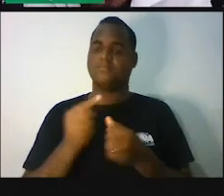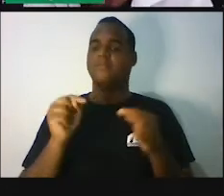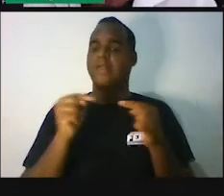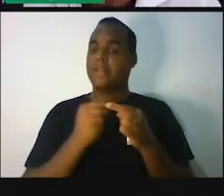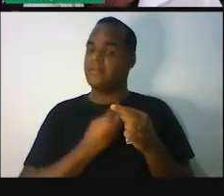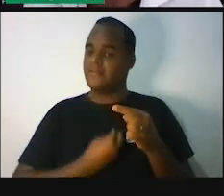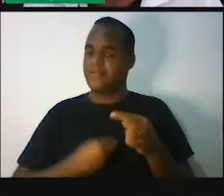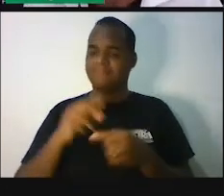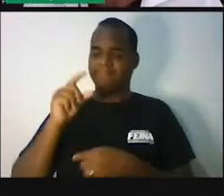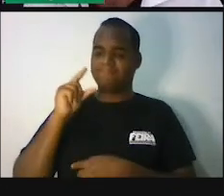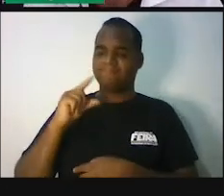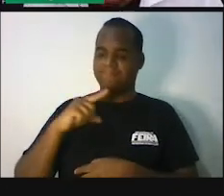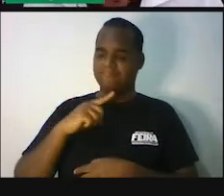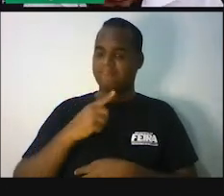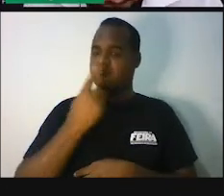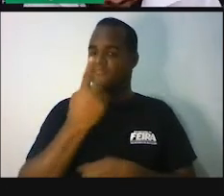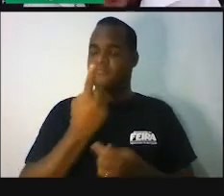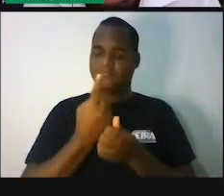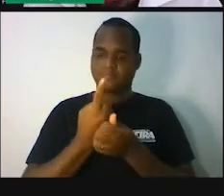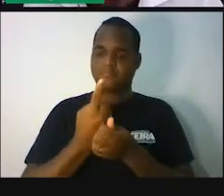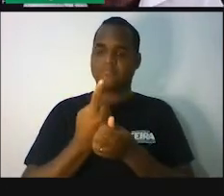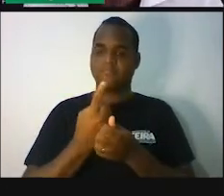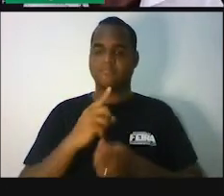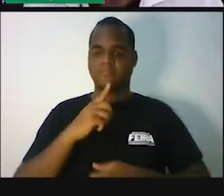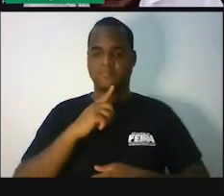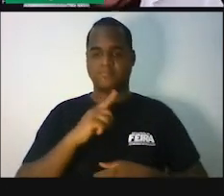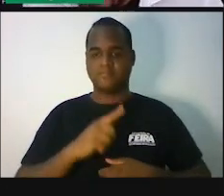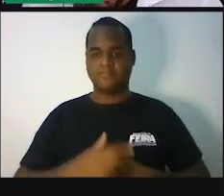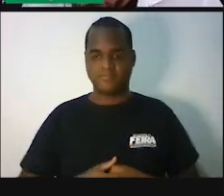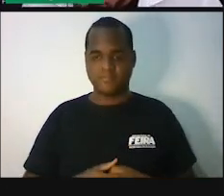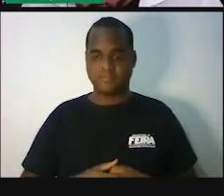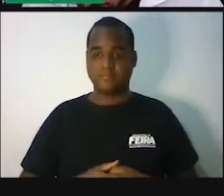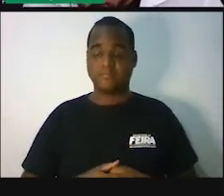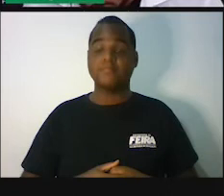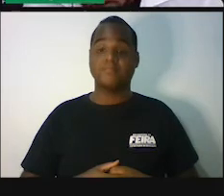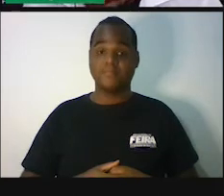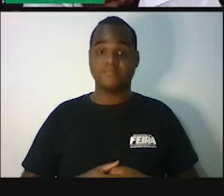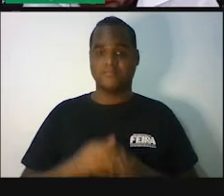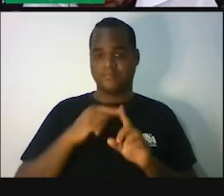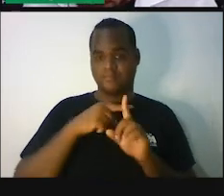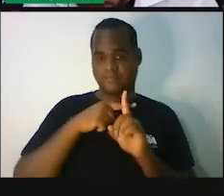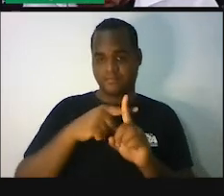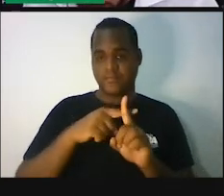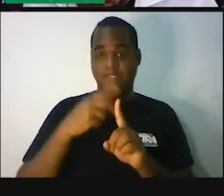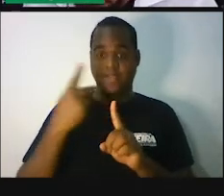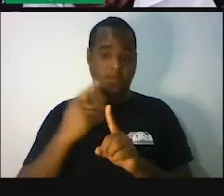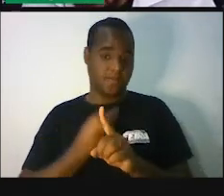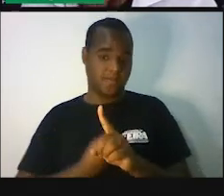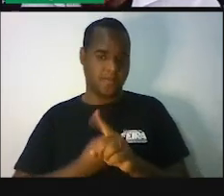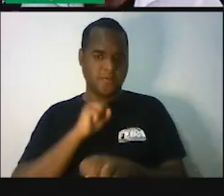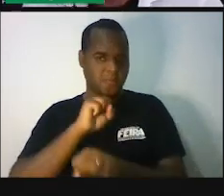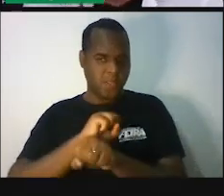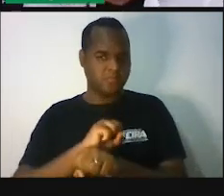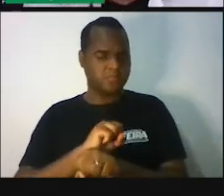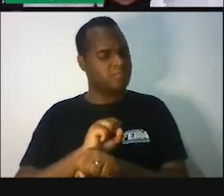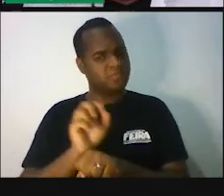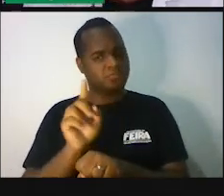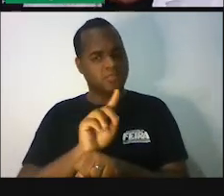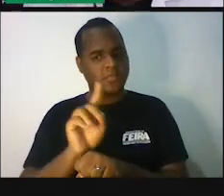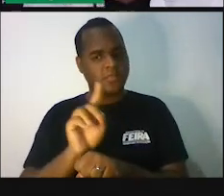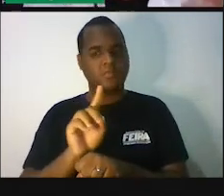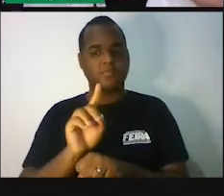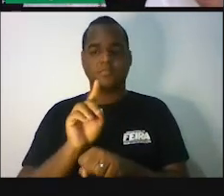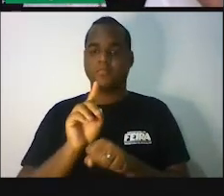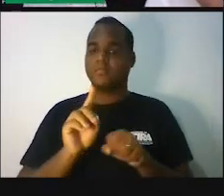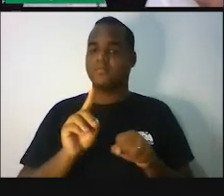Ele viveu um sexto. Mas a vida dele não parou aí, né? Então,